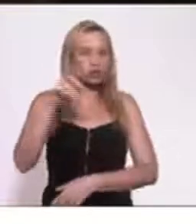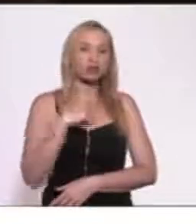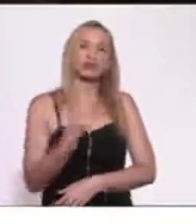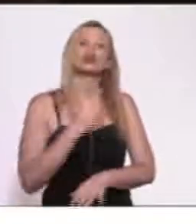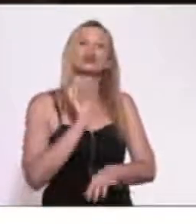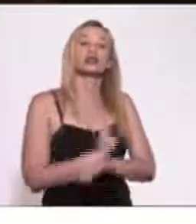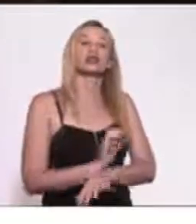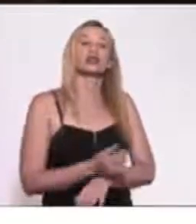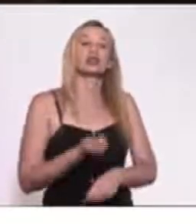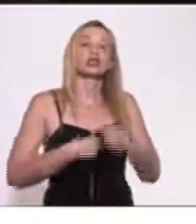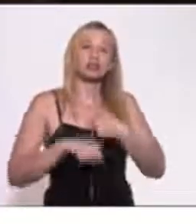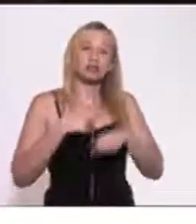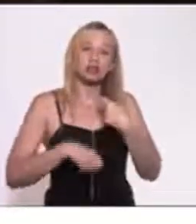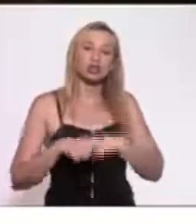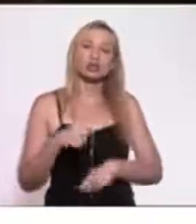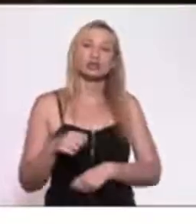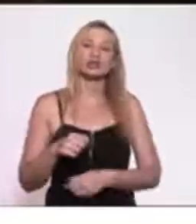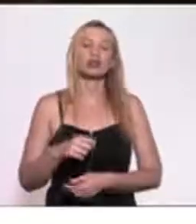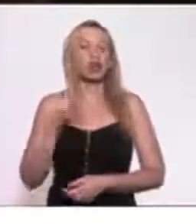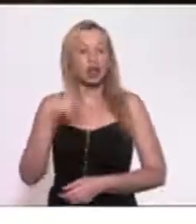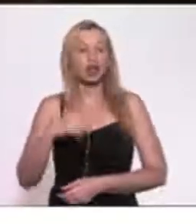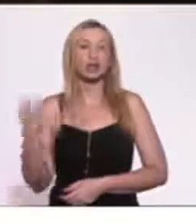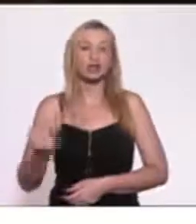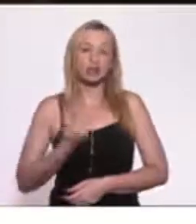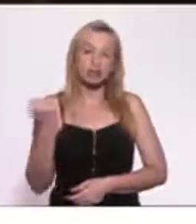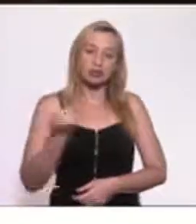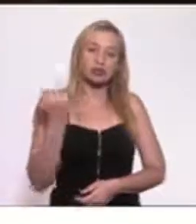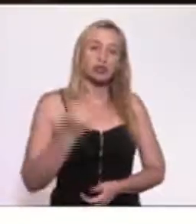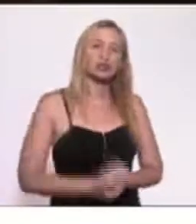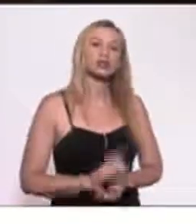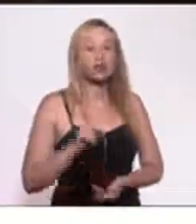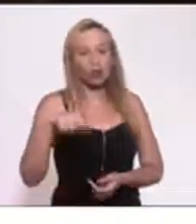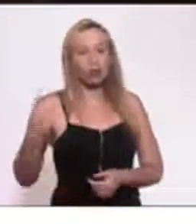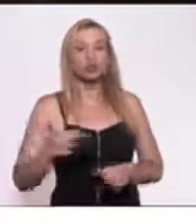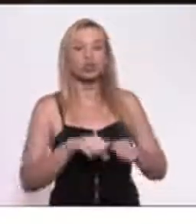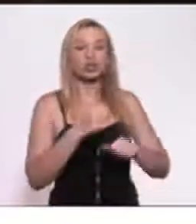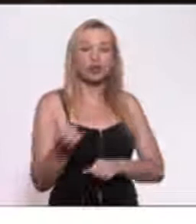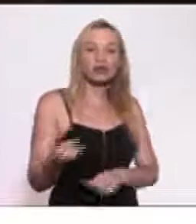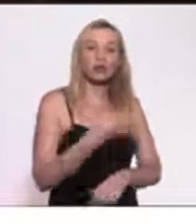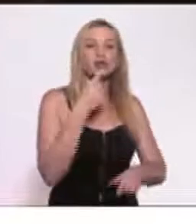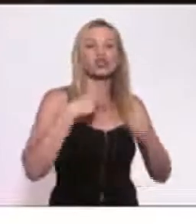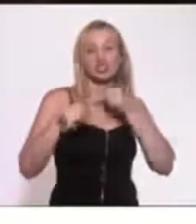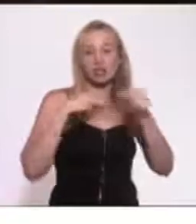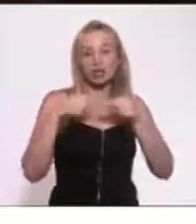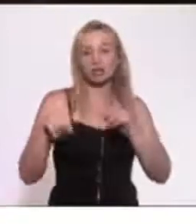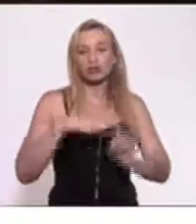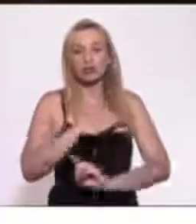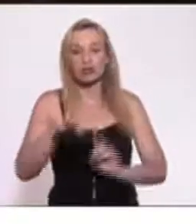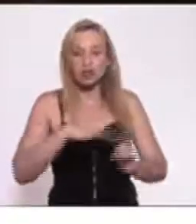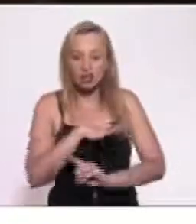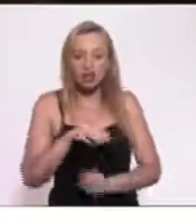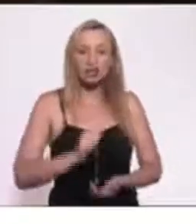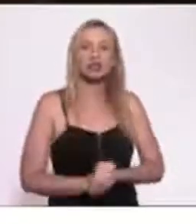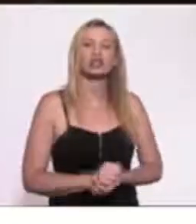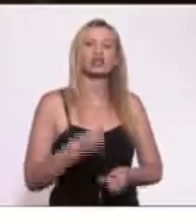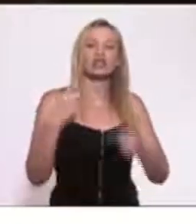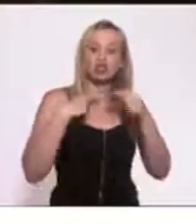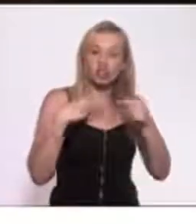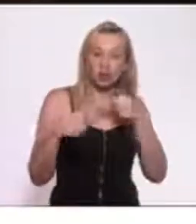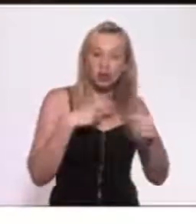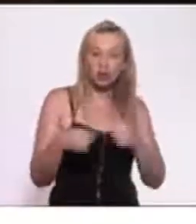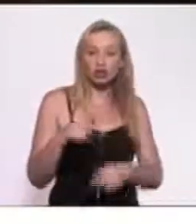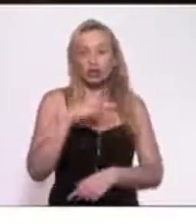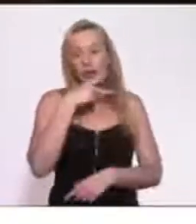reforma administrativa é sim necessária. Nós precisamos de outras reformas, mas dialogando com a sociedade, dialogando com o